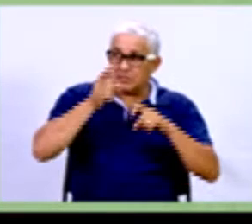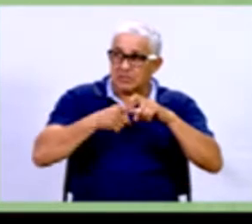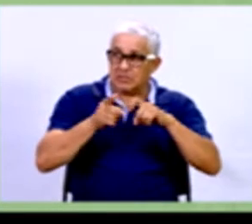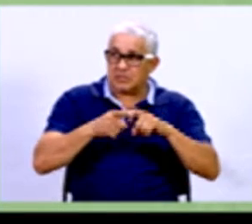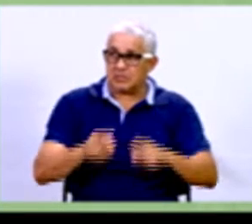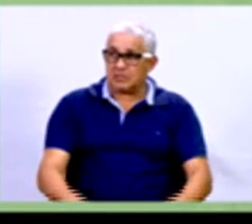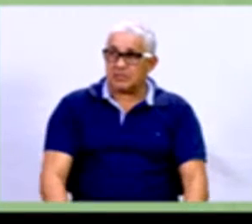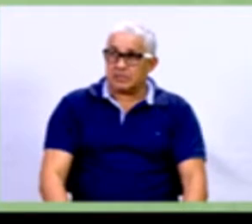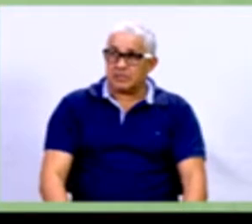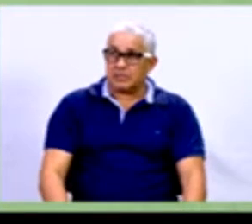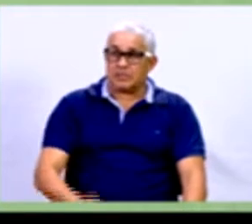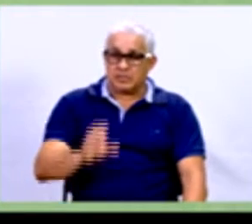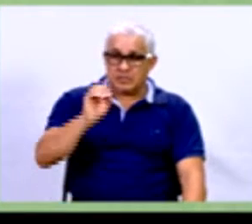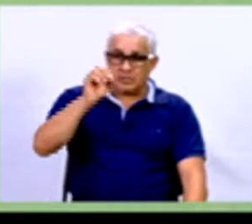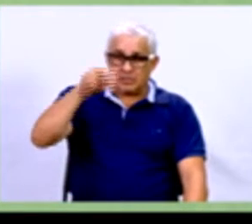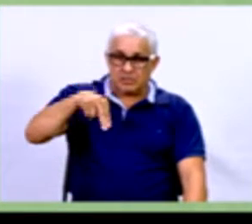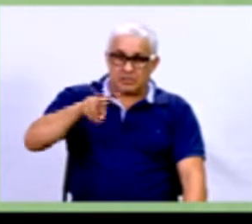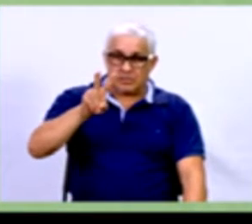Convulsão.